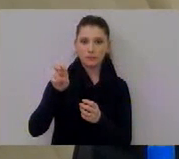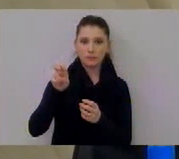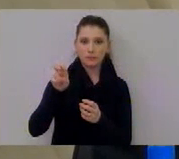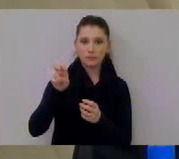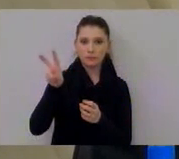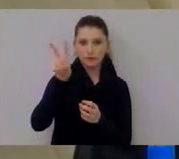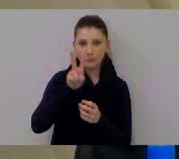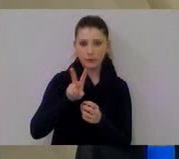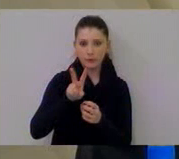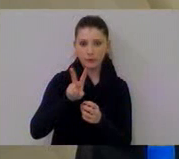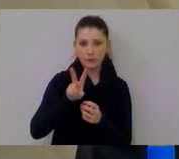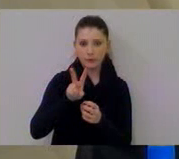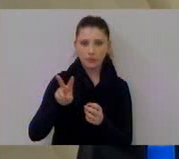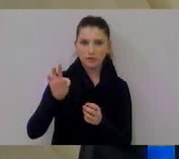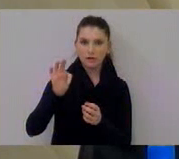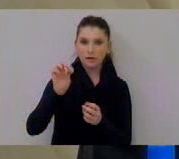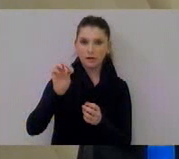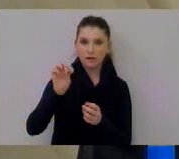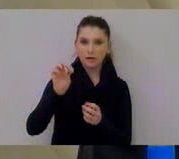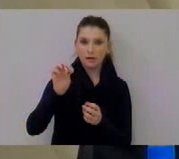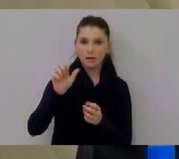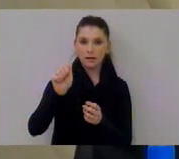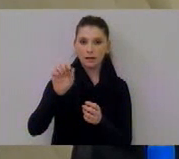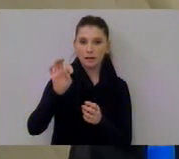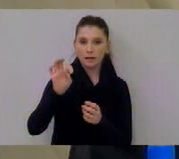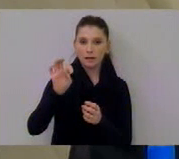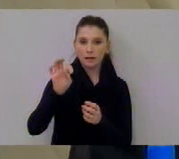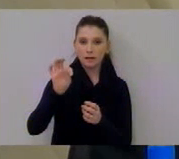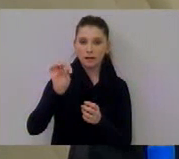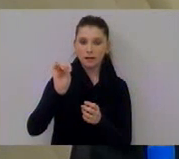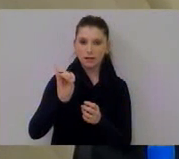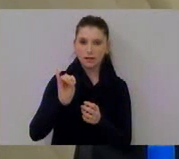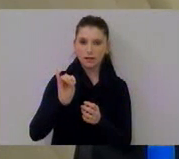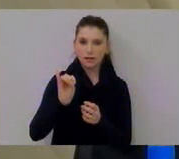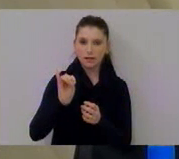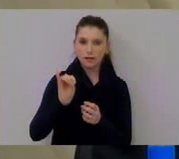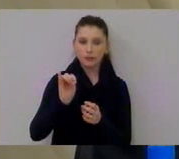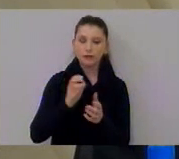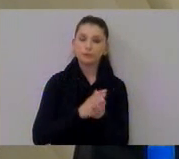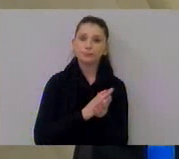vereadora Tatiane Teixeira. Assunto,